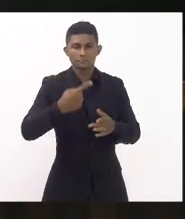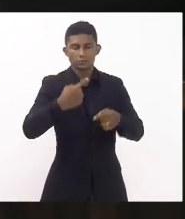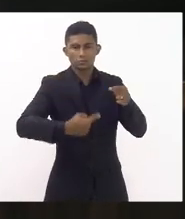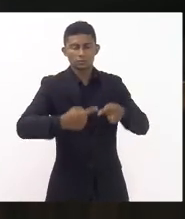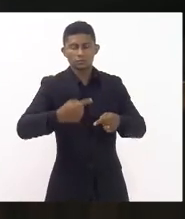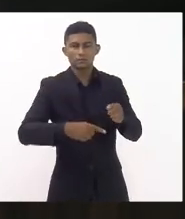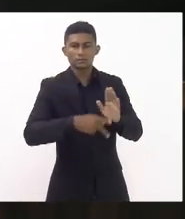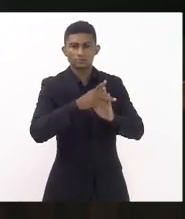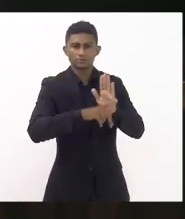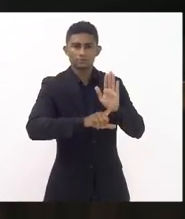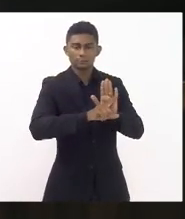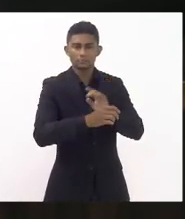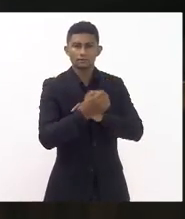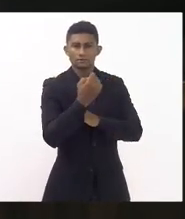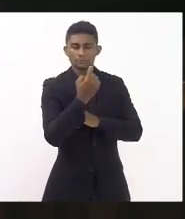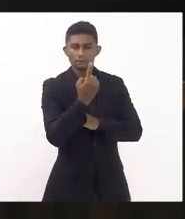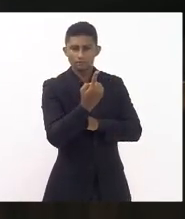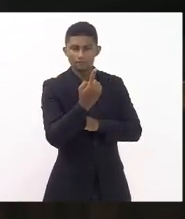projeto de lei número